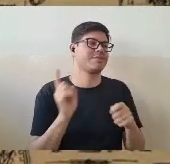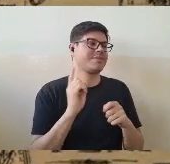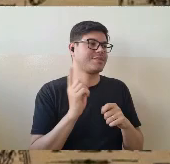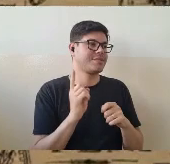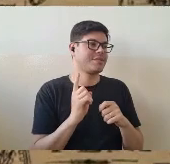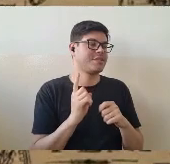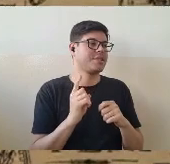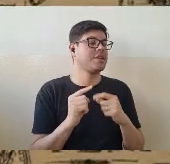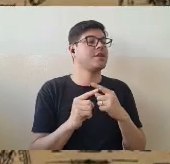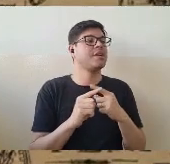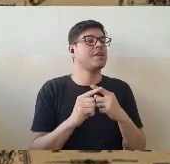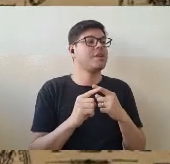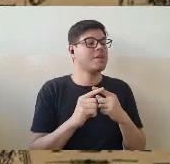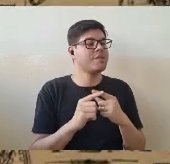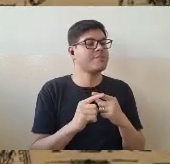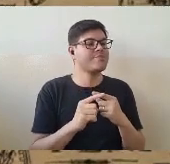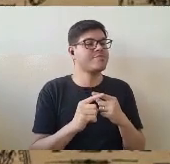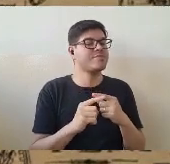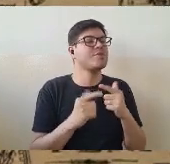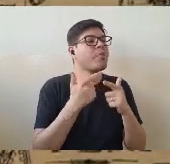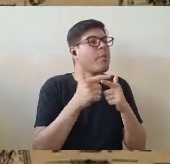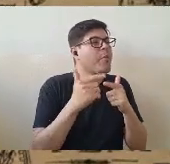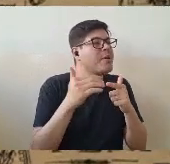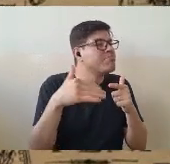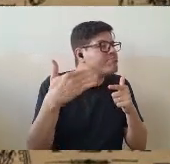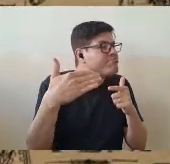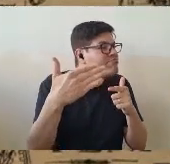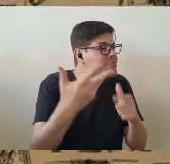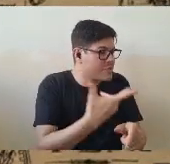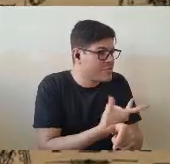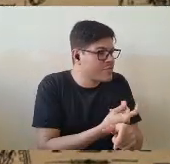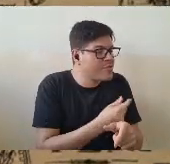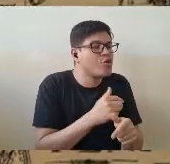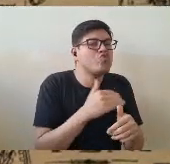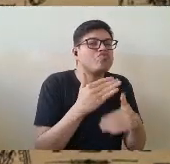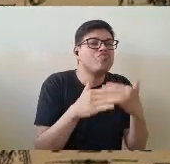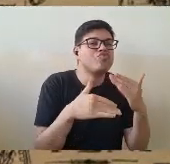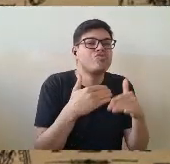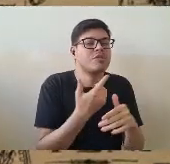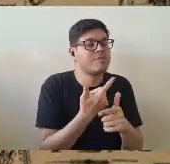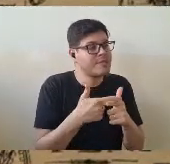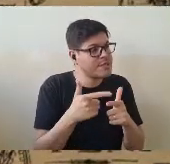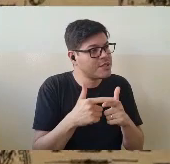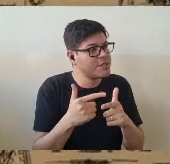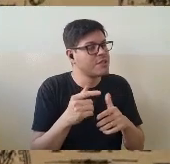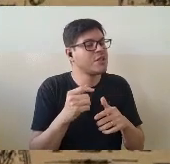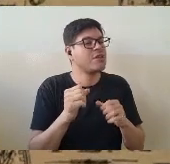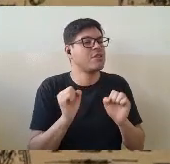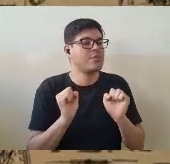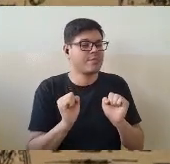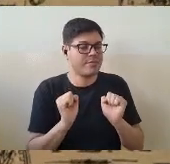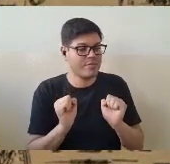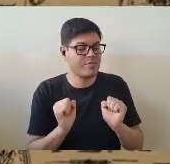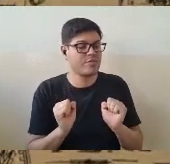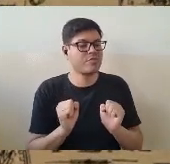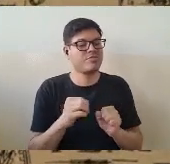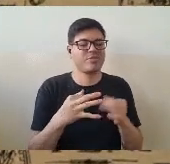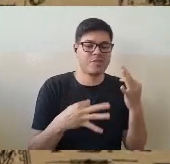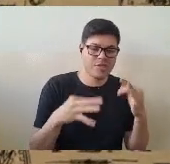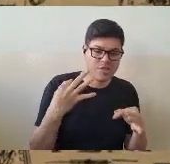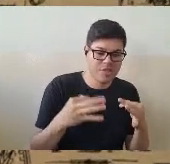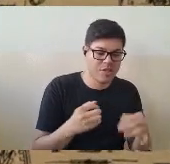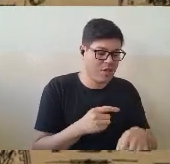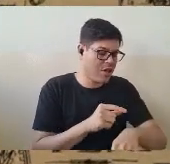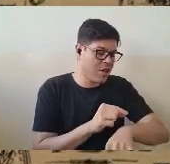da vacinação são os mesmos das outras vacinas, que dá um dolorimento, fica vermelhinho, fica um pouquinho